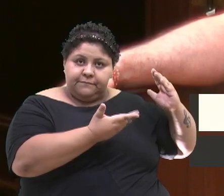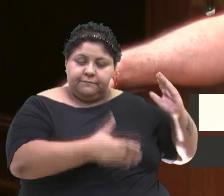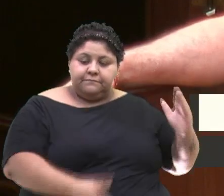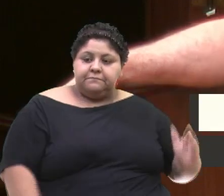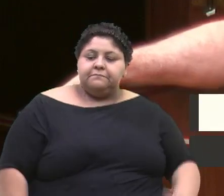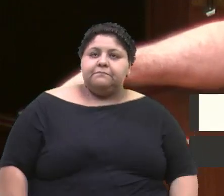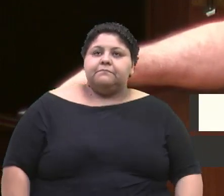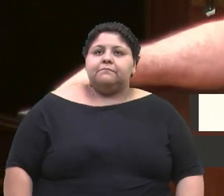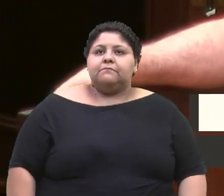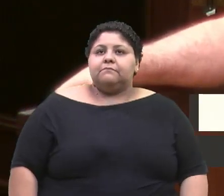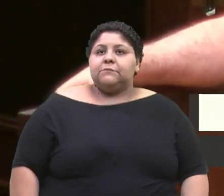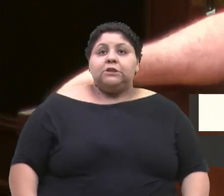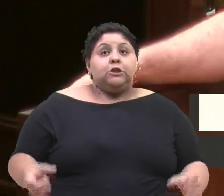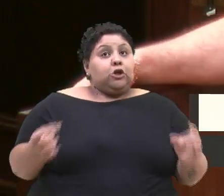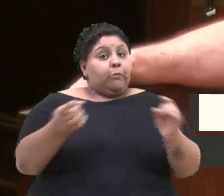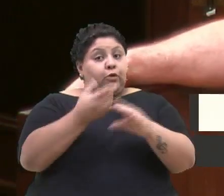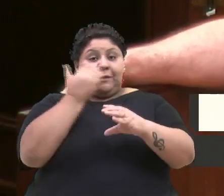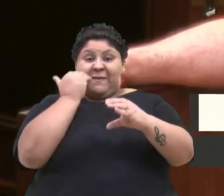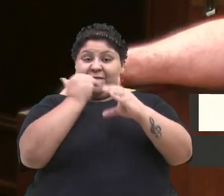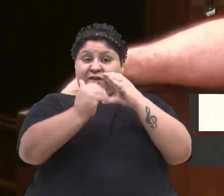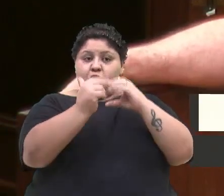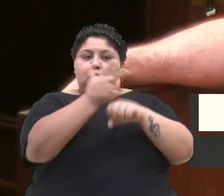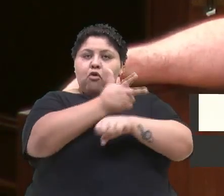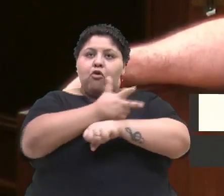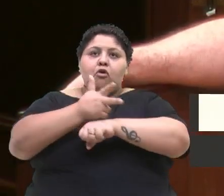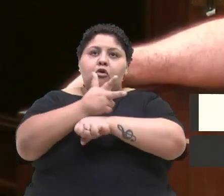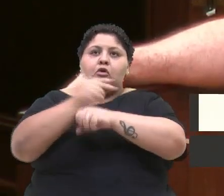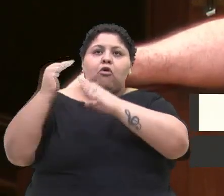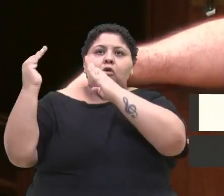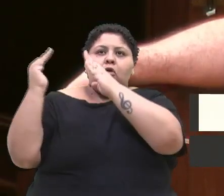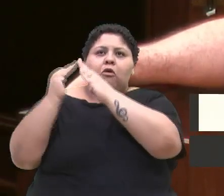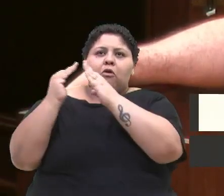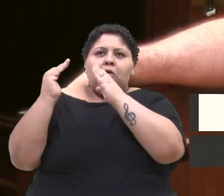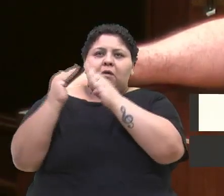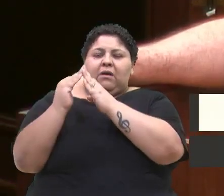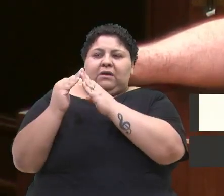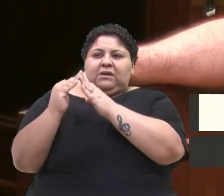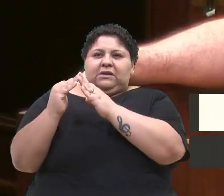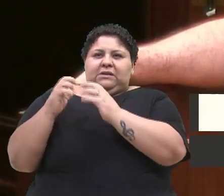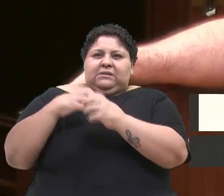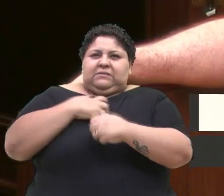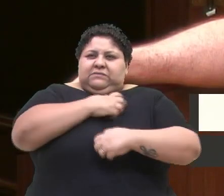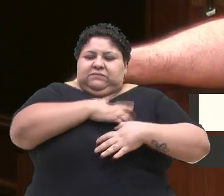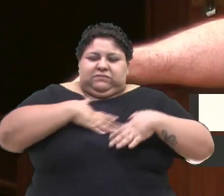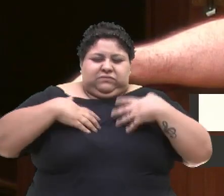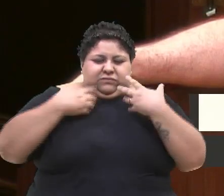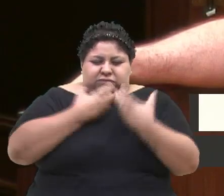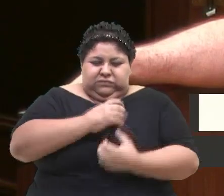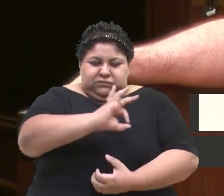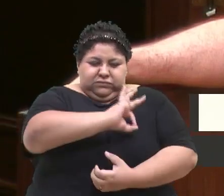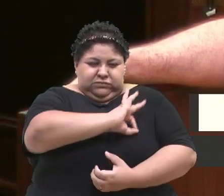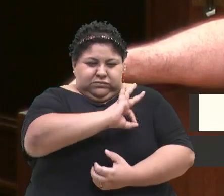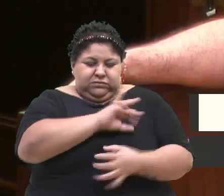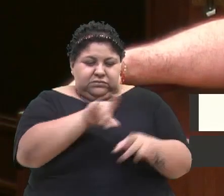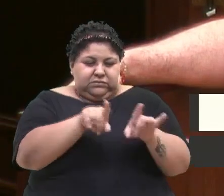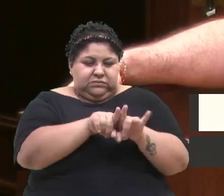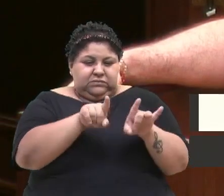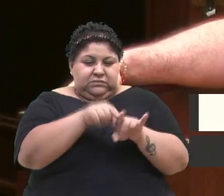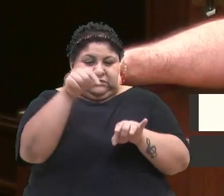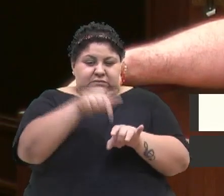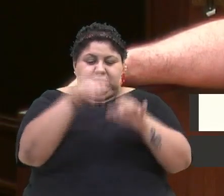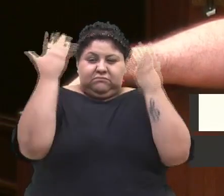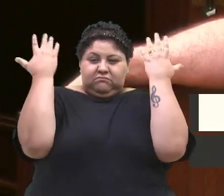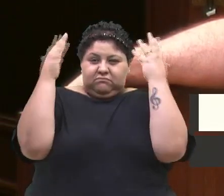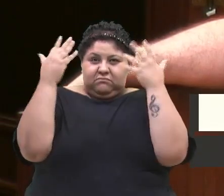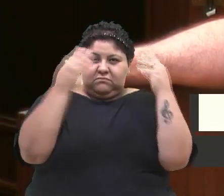ela prontamente me passou esse vídeo e os vizinhos estavam mobilizados e a brigada se mobilizou. E aqui parabenizar